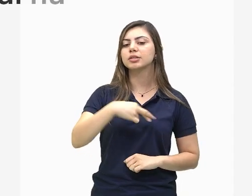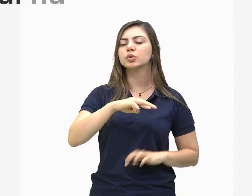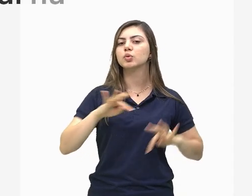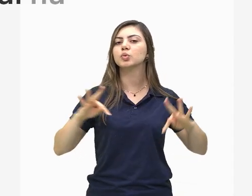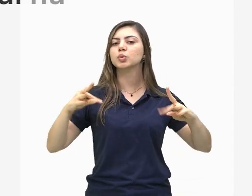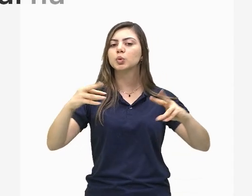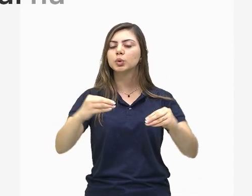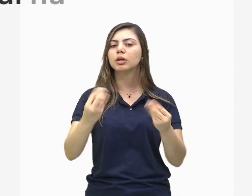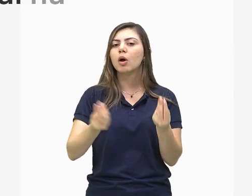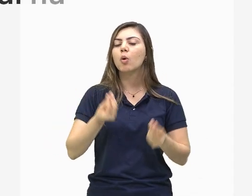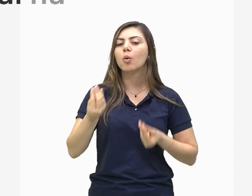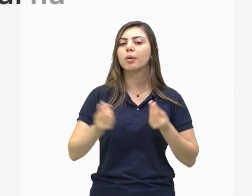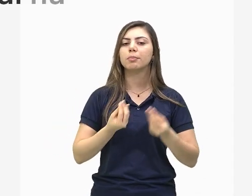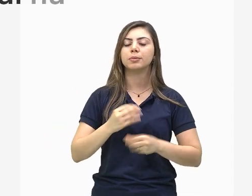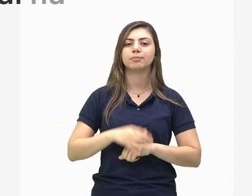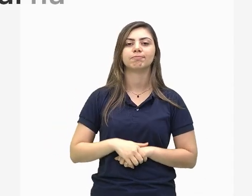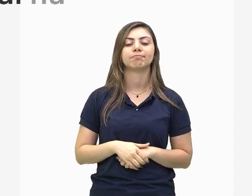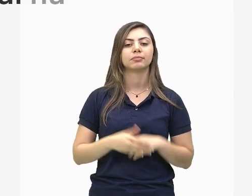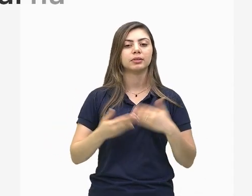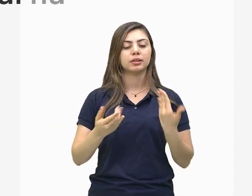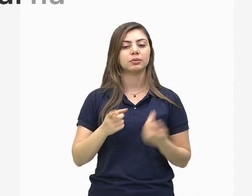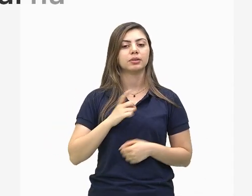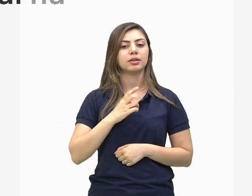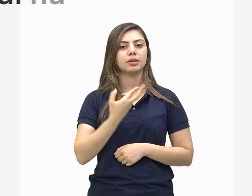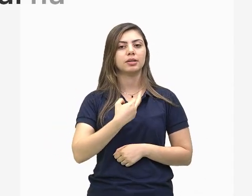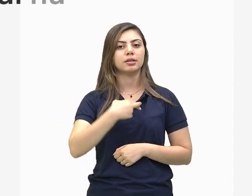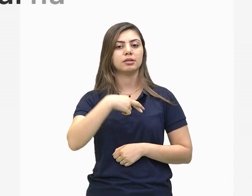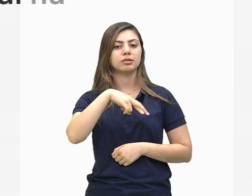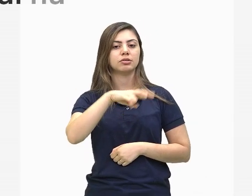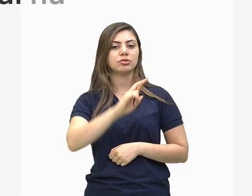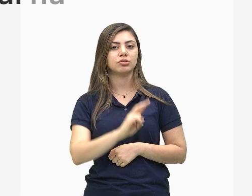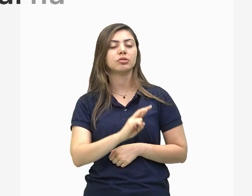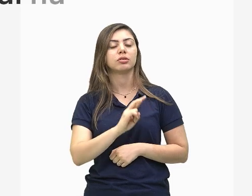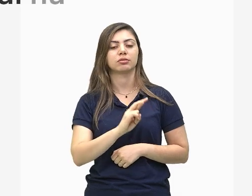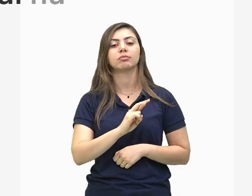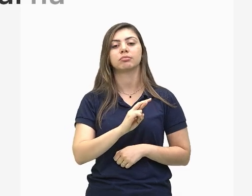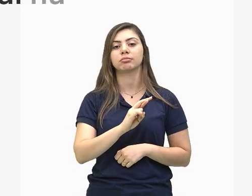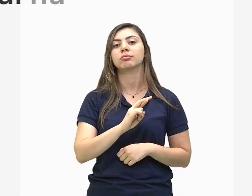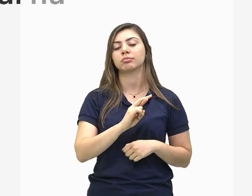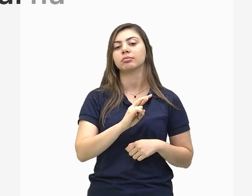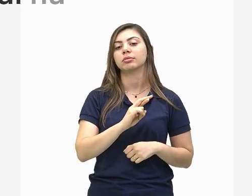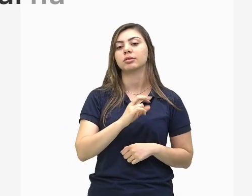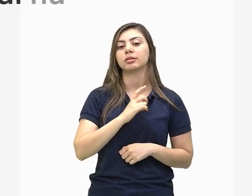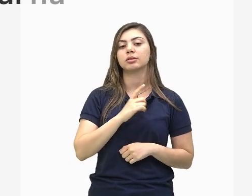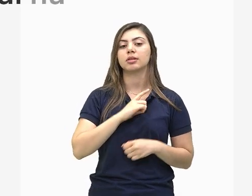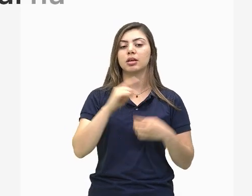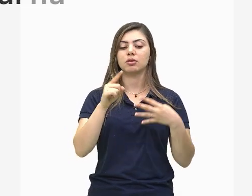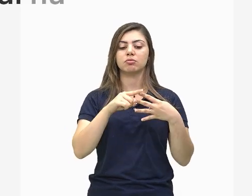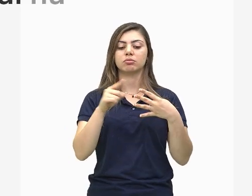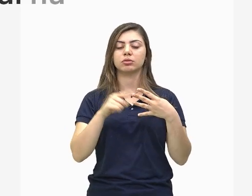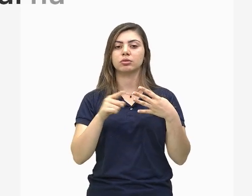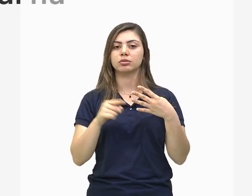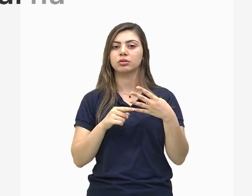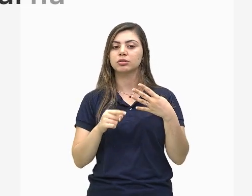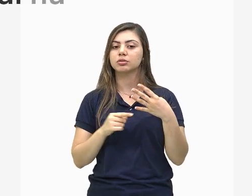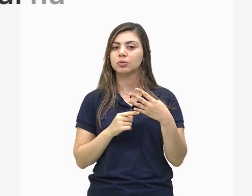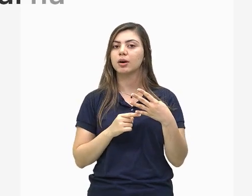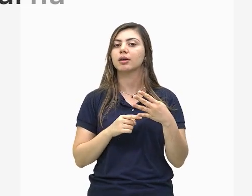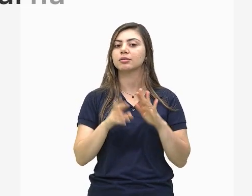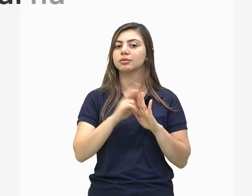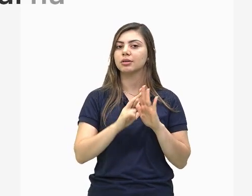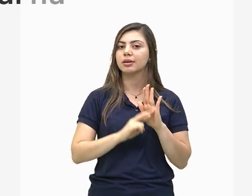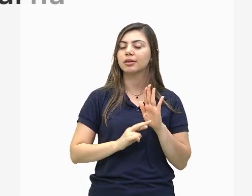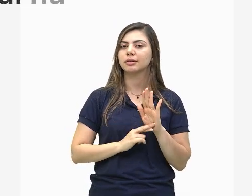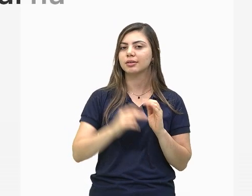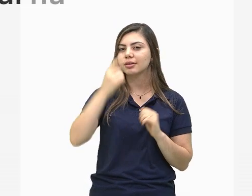nas religiões, nas tradições religiosas, se constitui praticamente em 4 regras fundamentais. Lembra lá do vídeo? Ó,